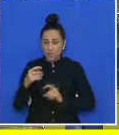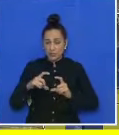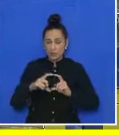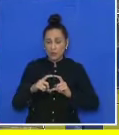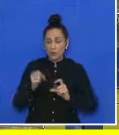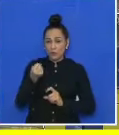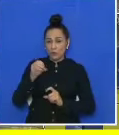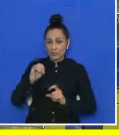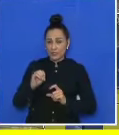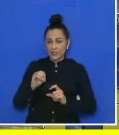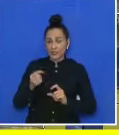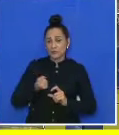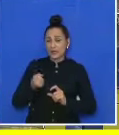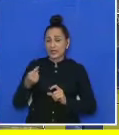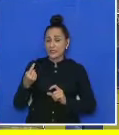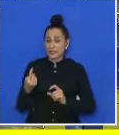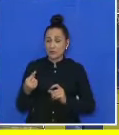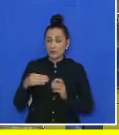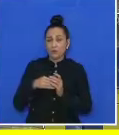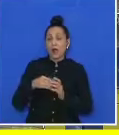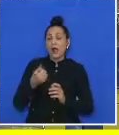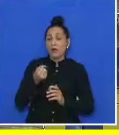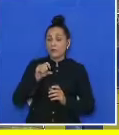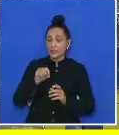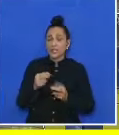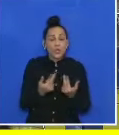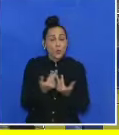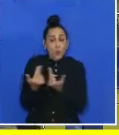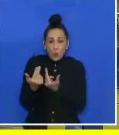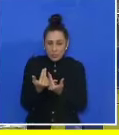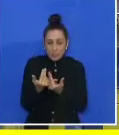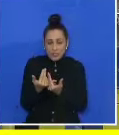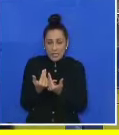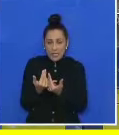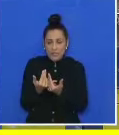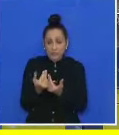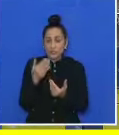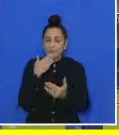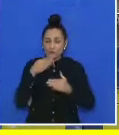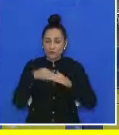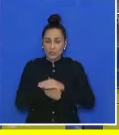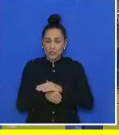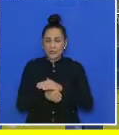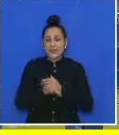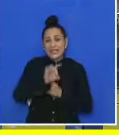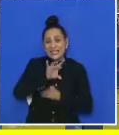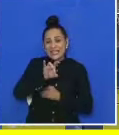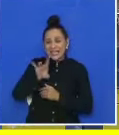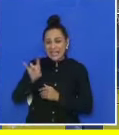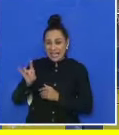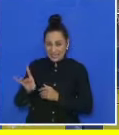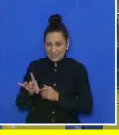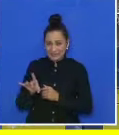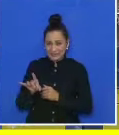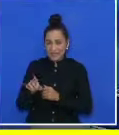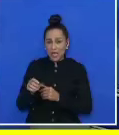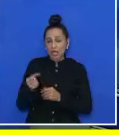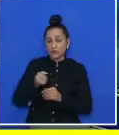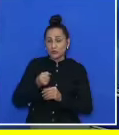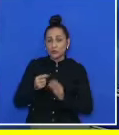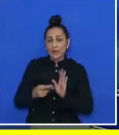bolas, numeradas de 01 a 80, ou seja, o mesmo universo de números da Time Mania. E cada número corresponde a um time